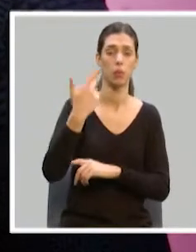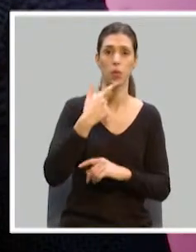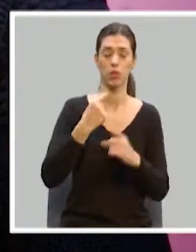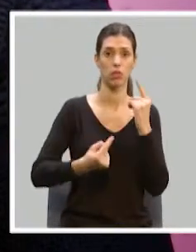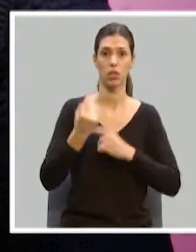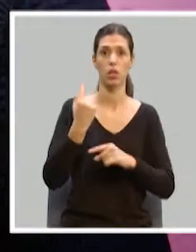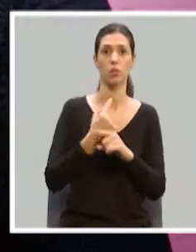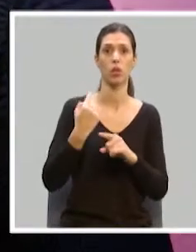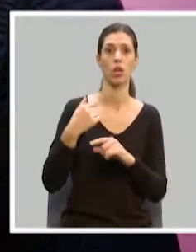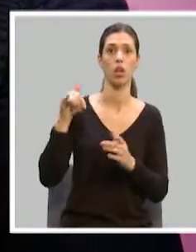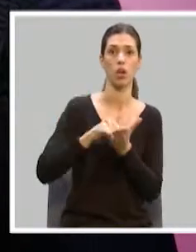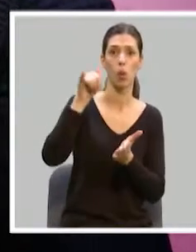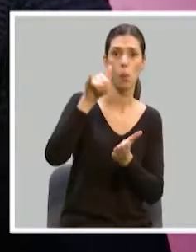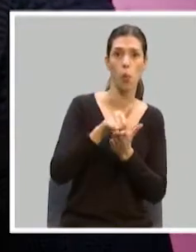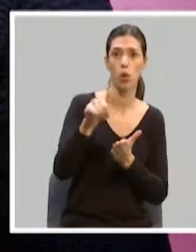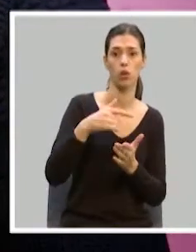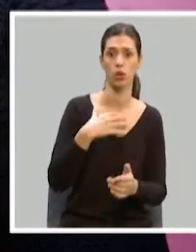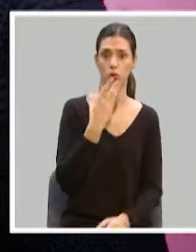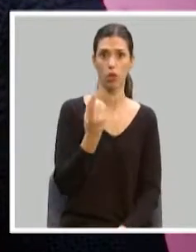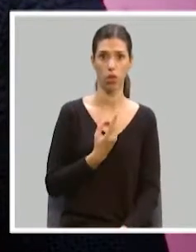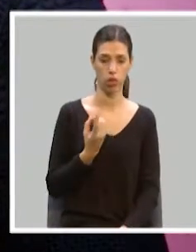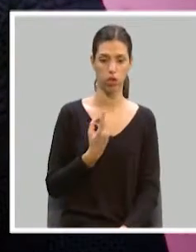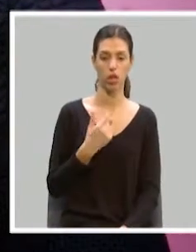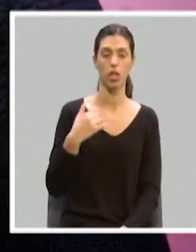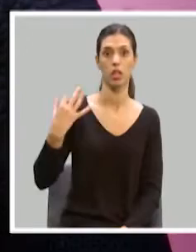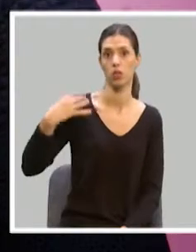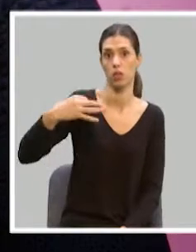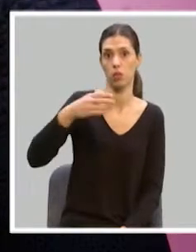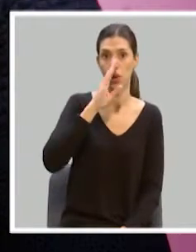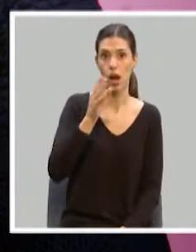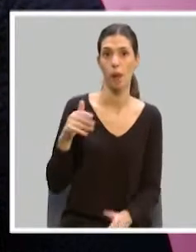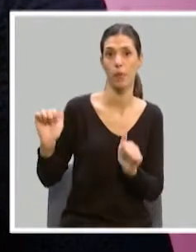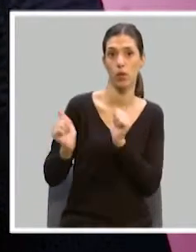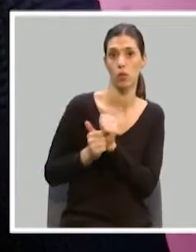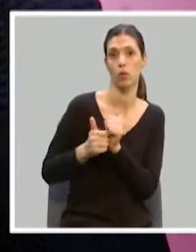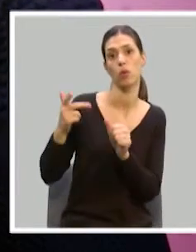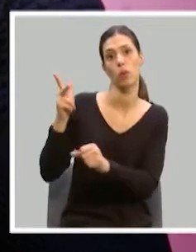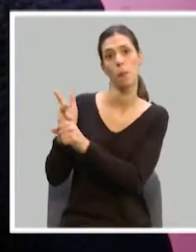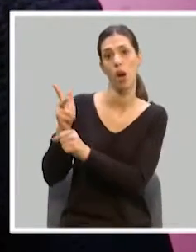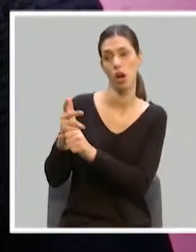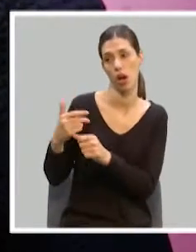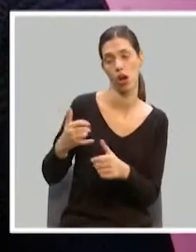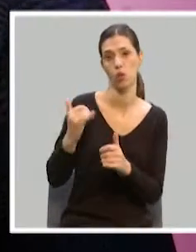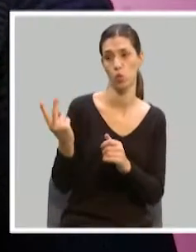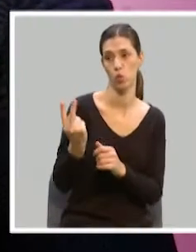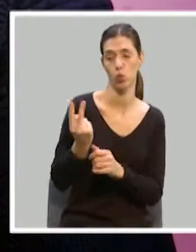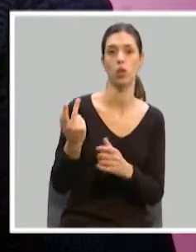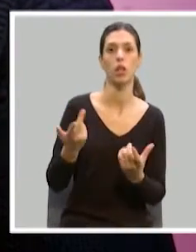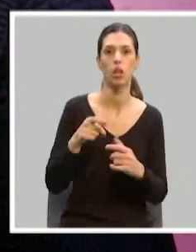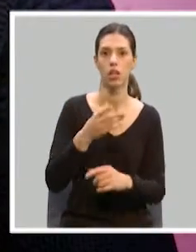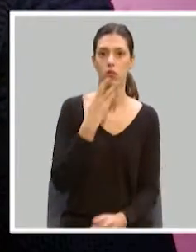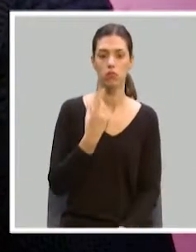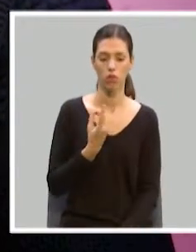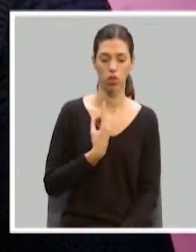sozinho no aeroporto e eu estava habituado a levassem pouco portas de imagem comigo ou isso sempre com o repórter de imagem e